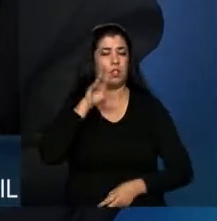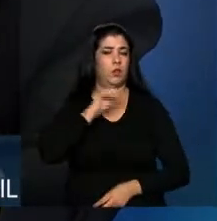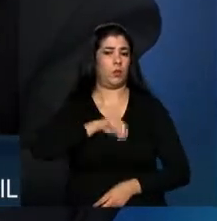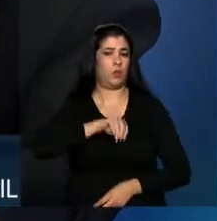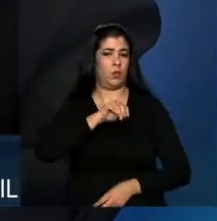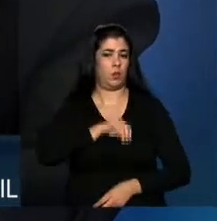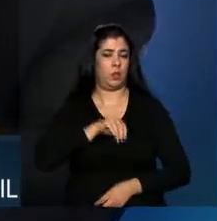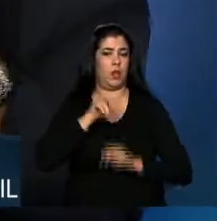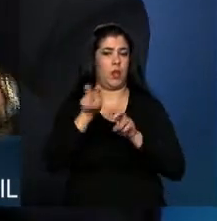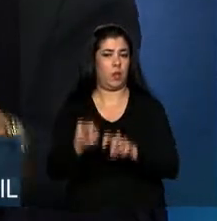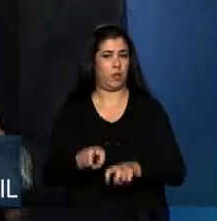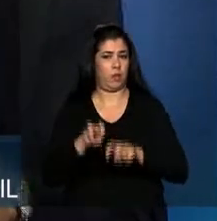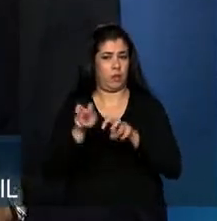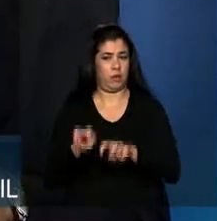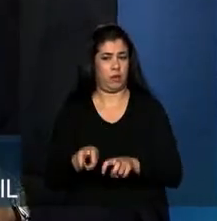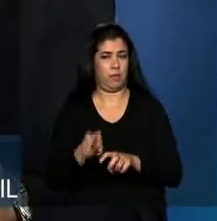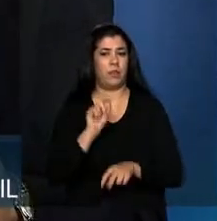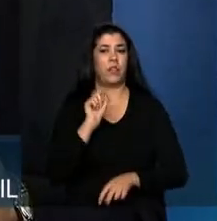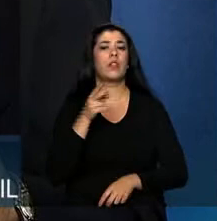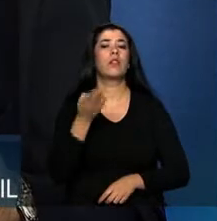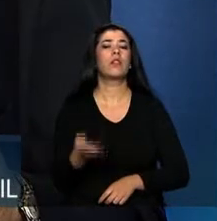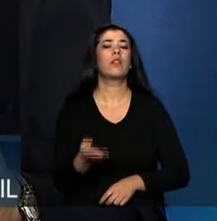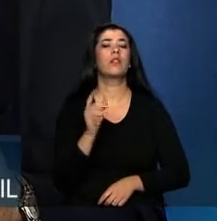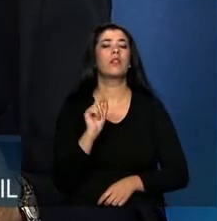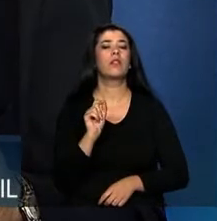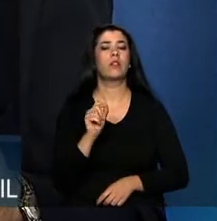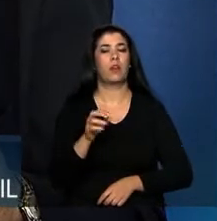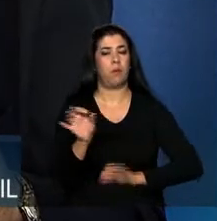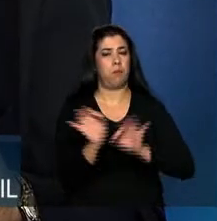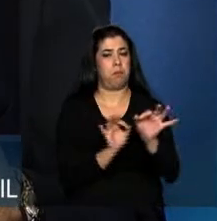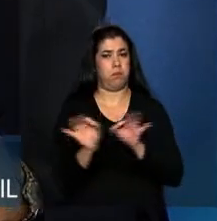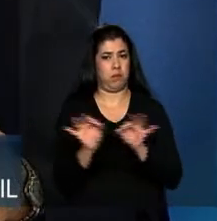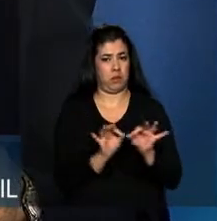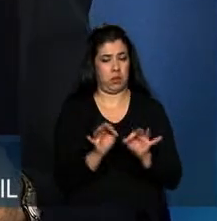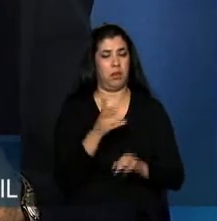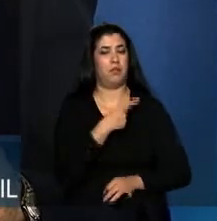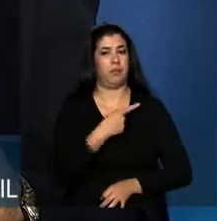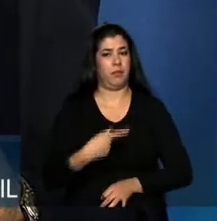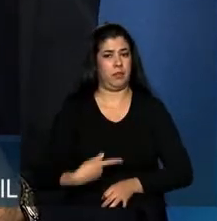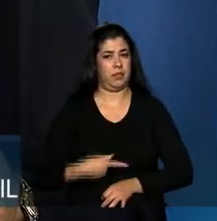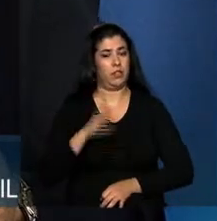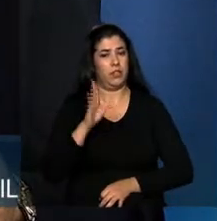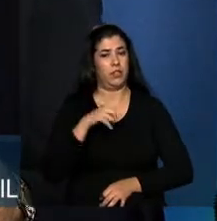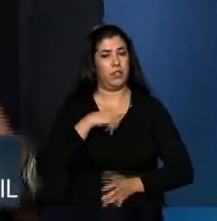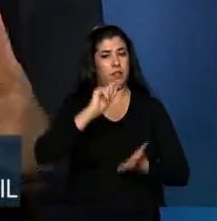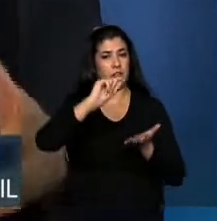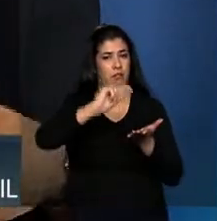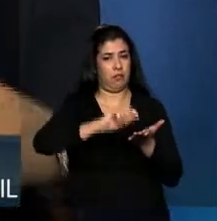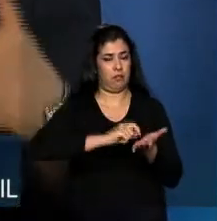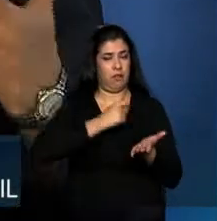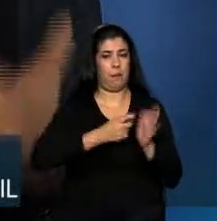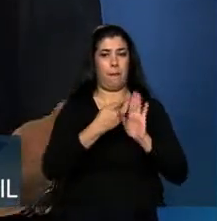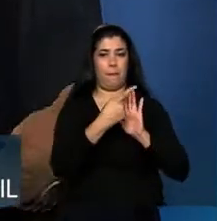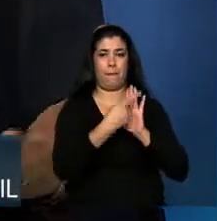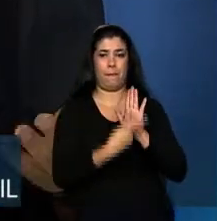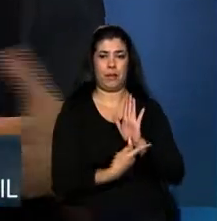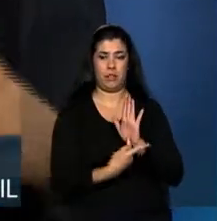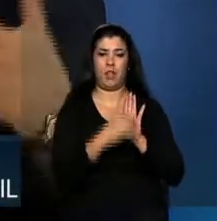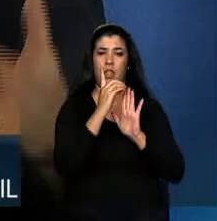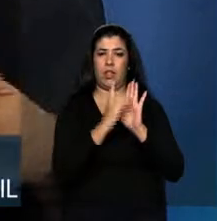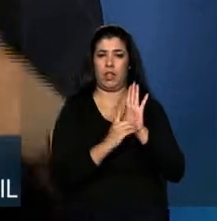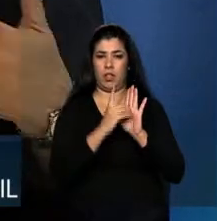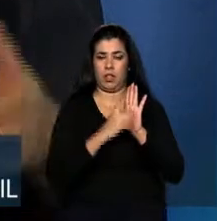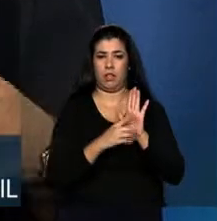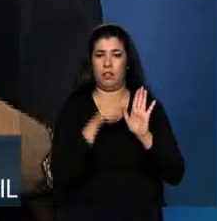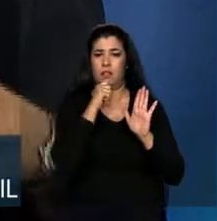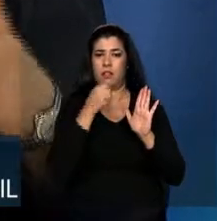Assalariados Rurais, que é um plano onde a presidenta já assinou uma portaria, um decreto, e que